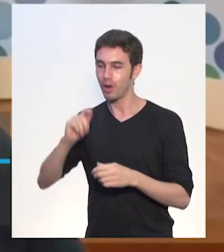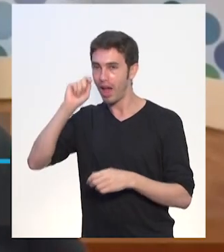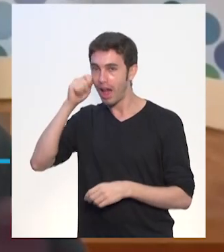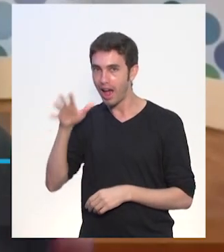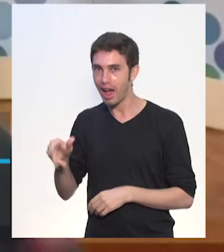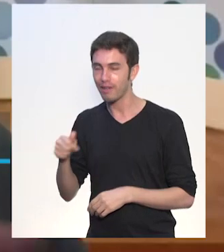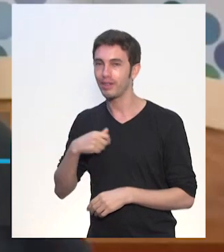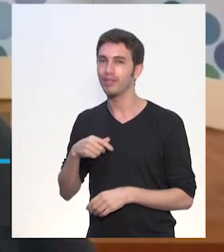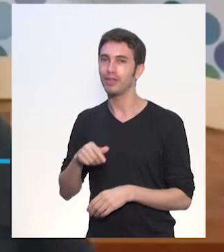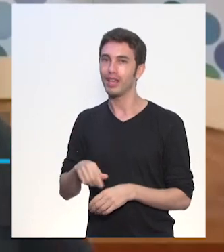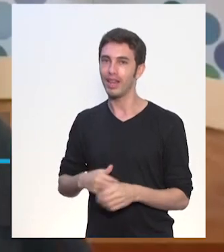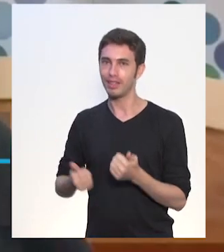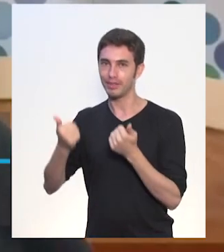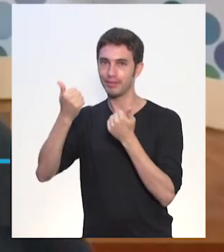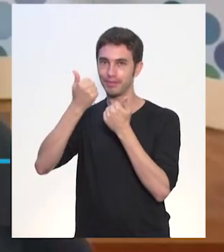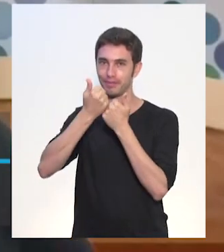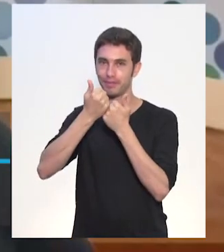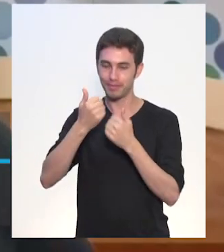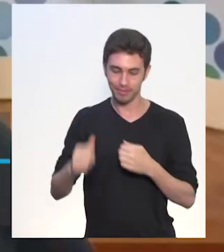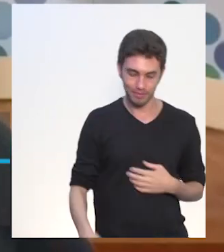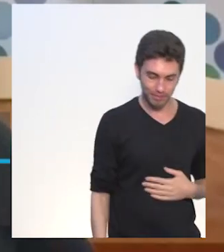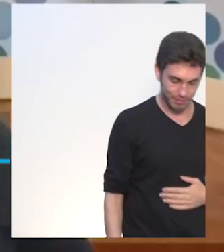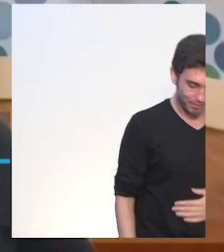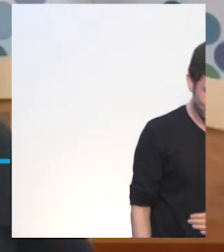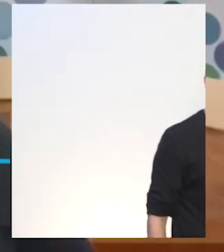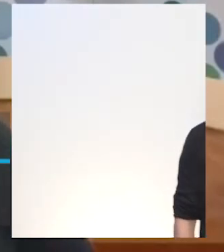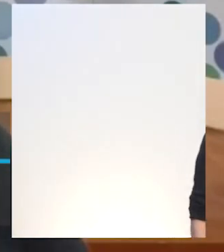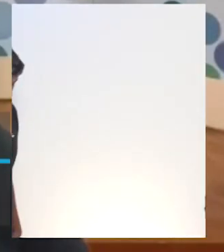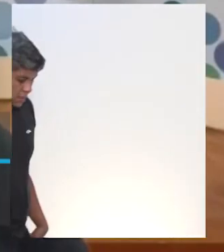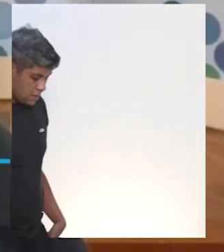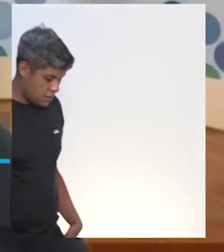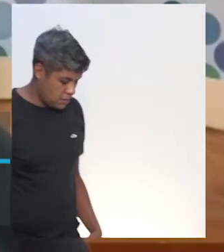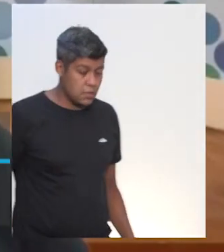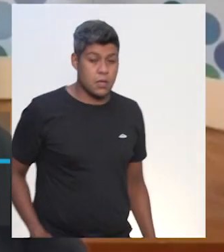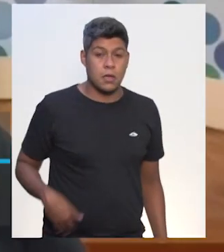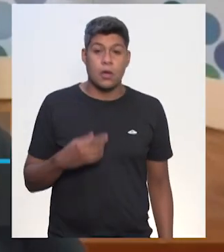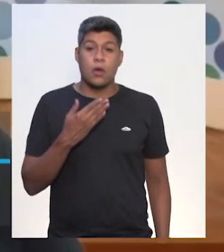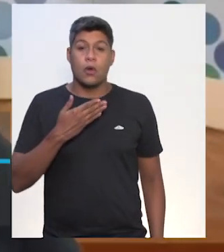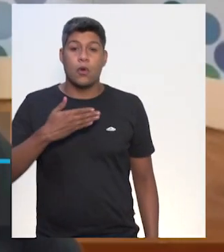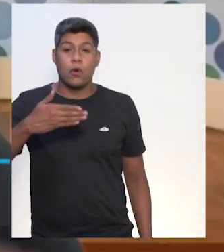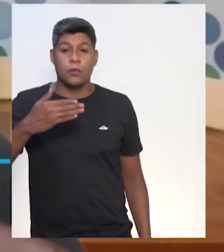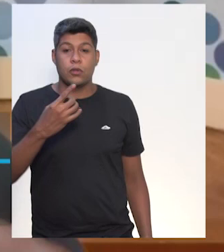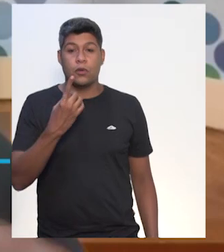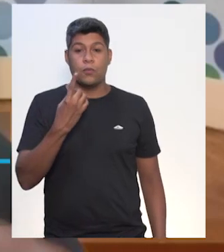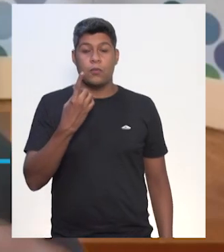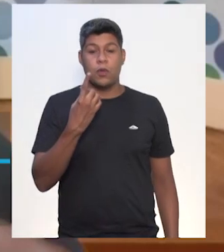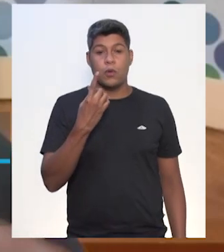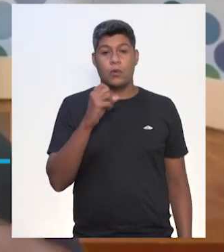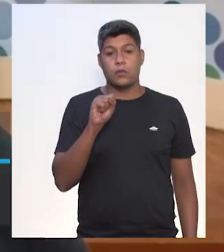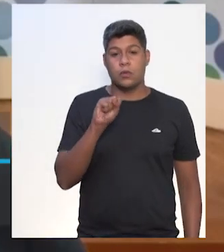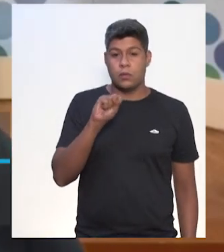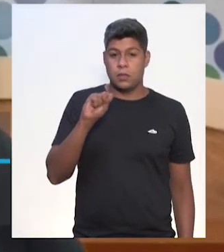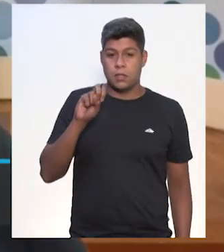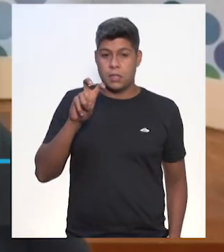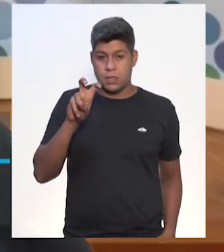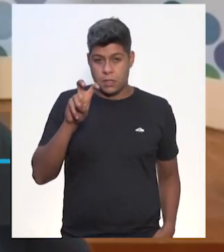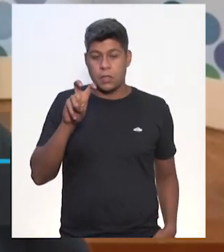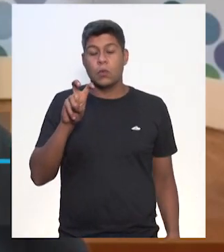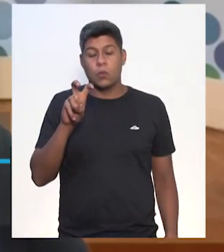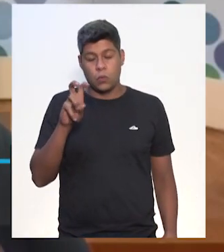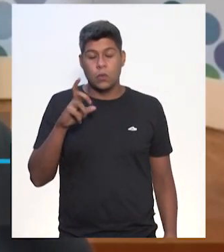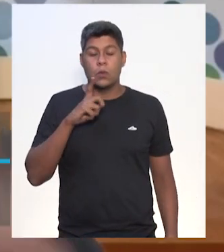até porque, né, o período de colonização dele foi a partir aí de 1885, com a Conferência de Berlim, né,